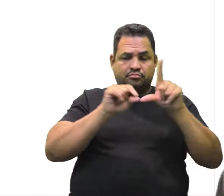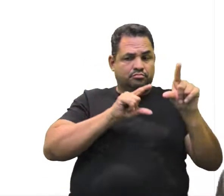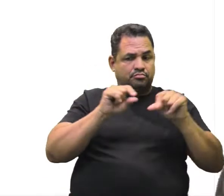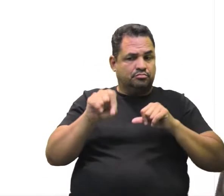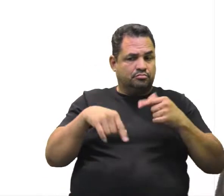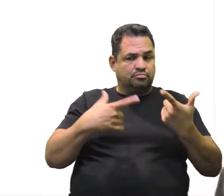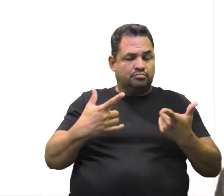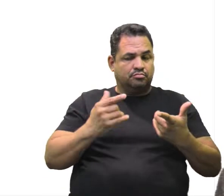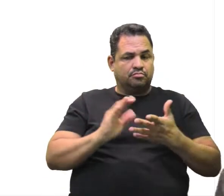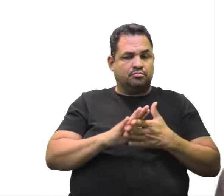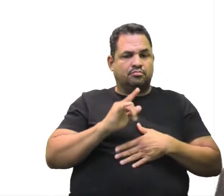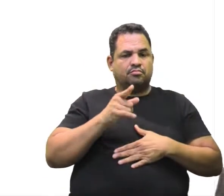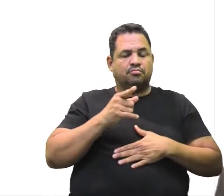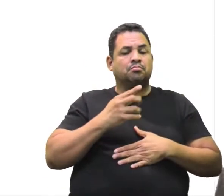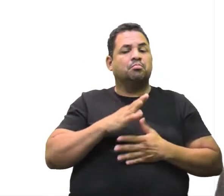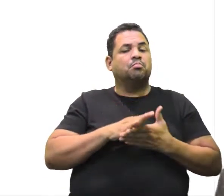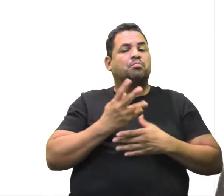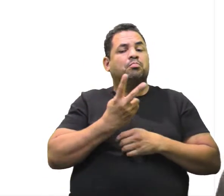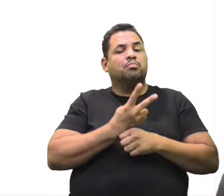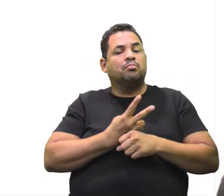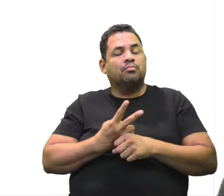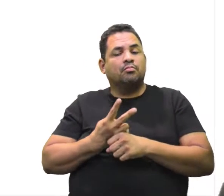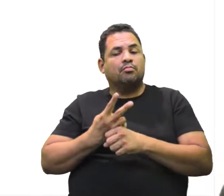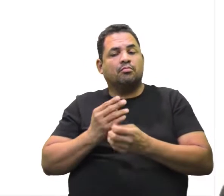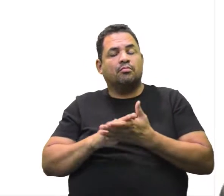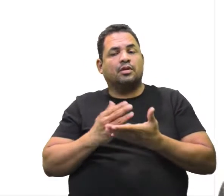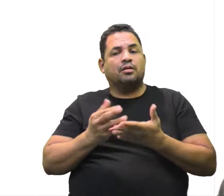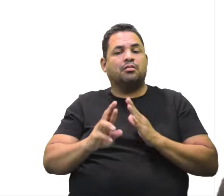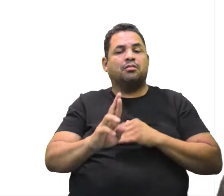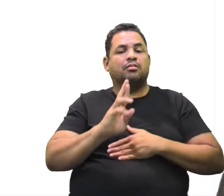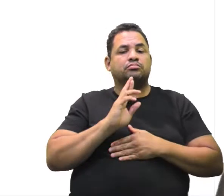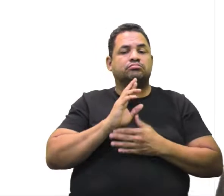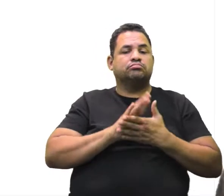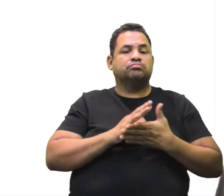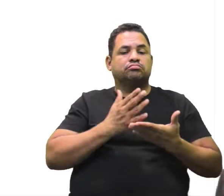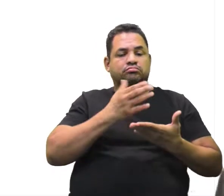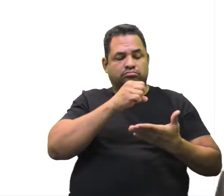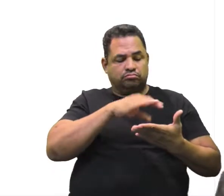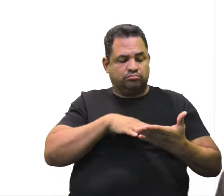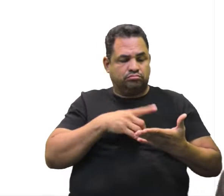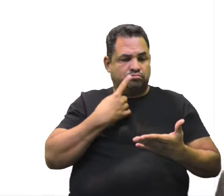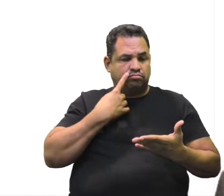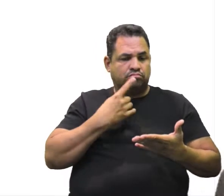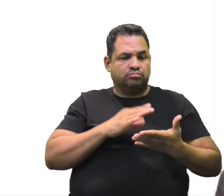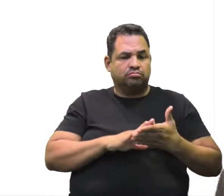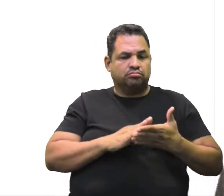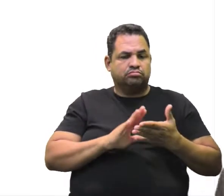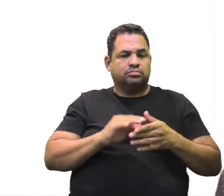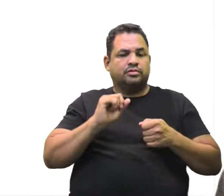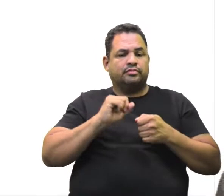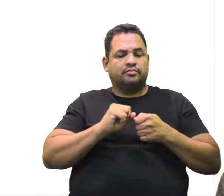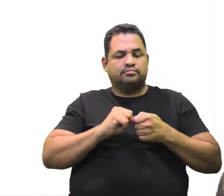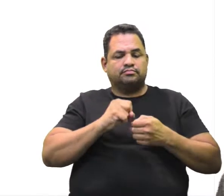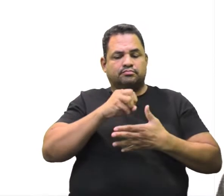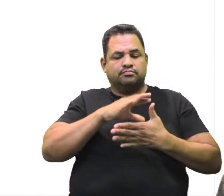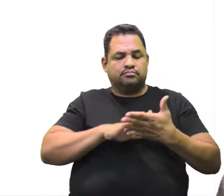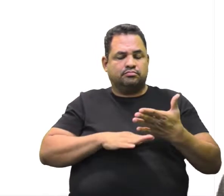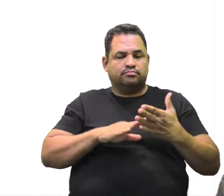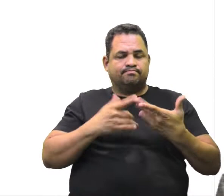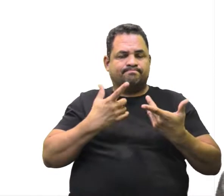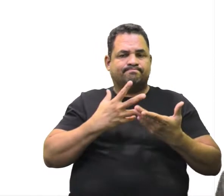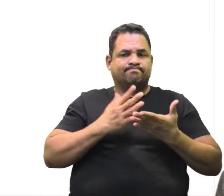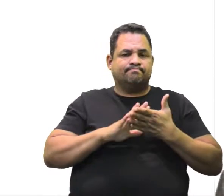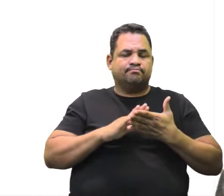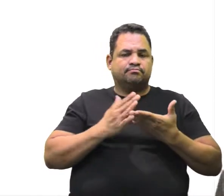selecionar. E você não buscar logo as respostas do gabarito. Você procura resolver, meu caro aluno, como se